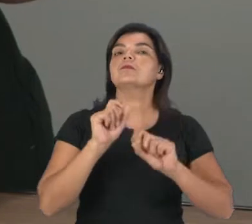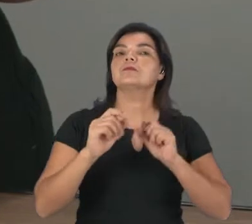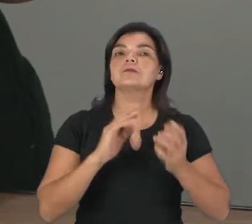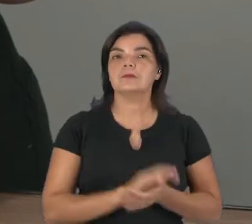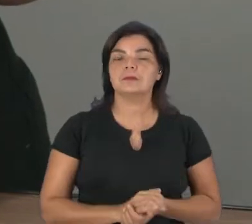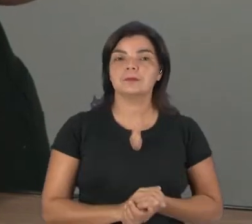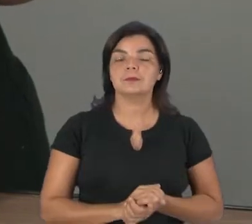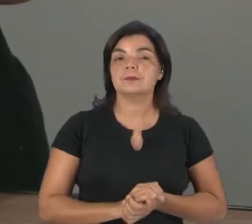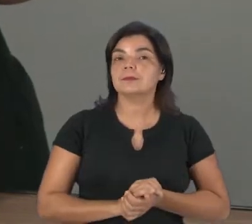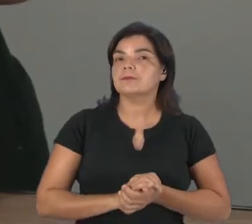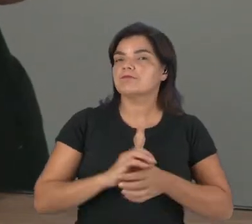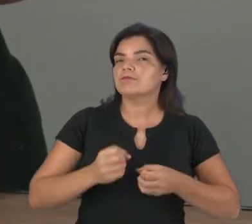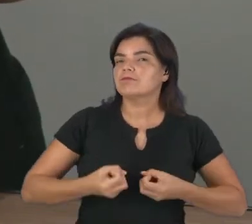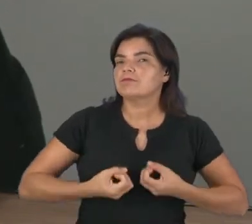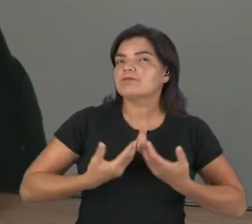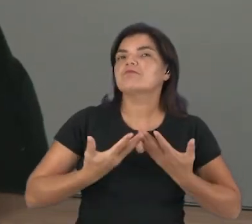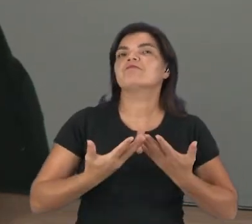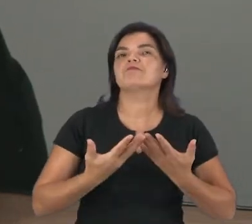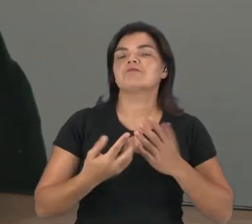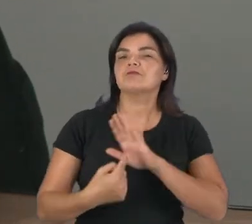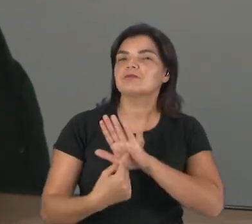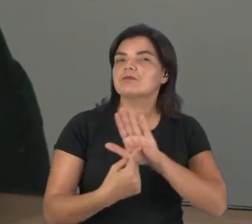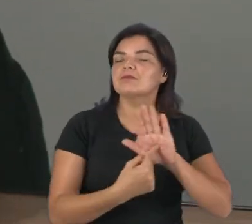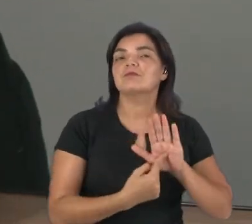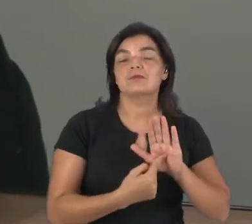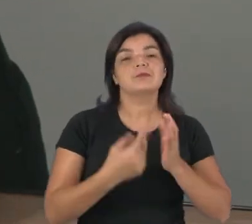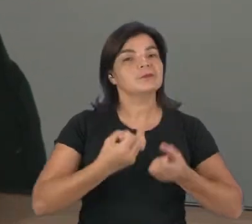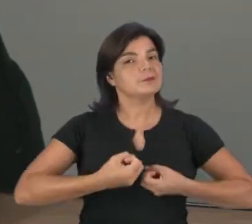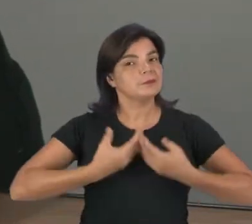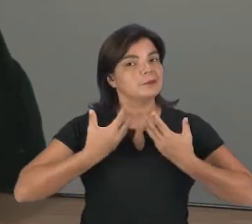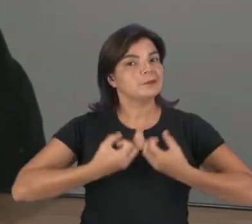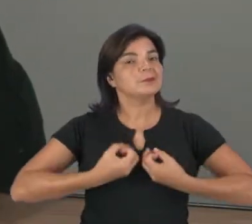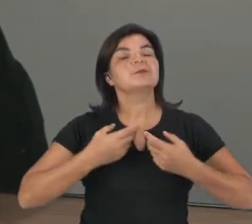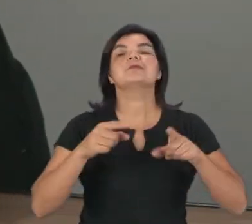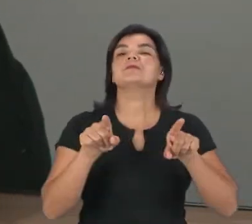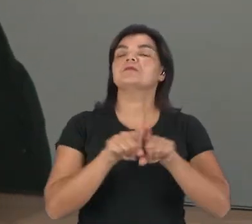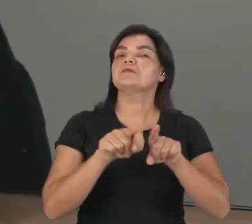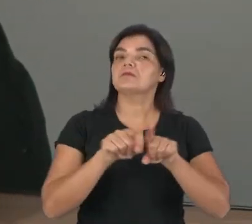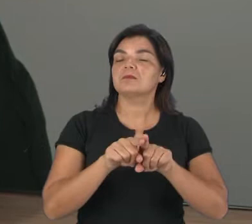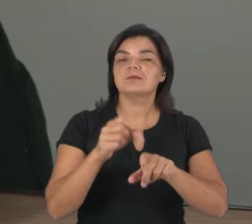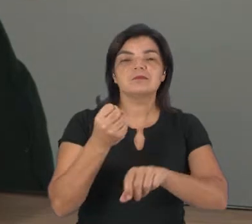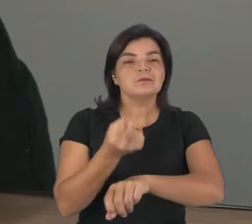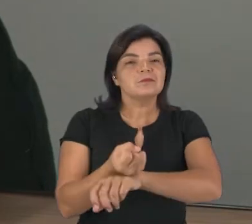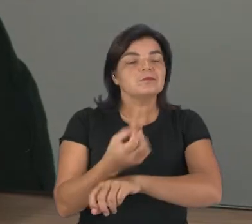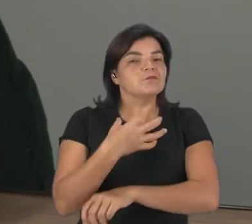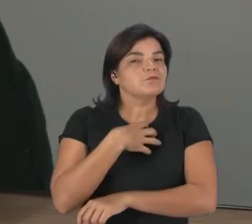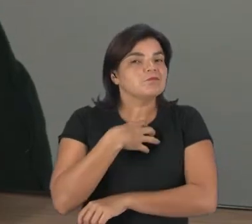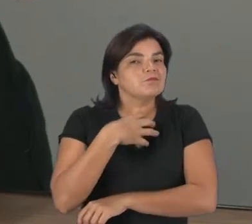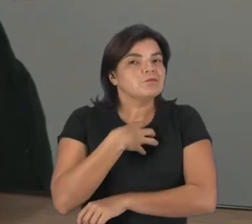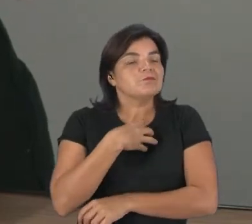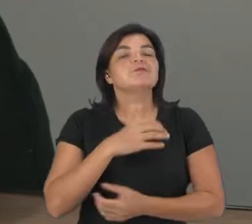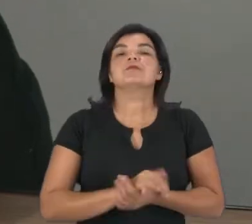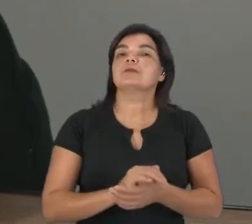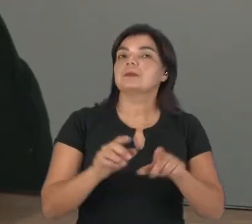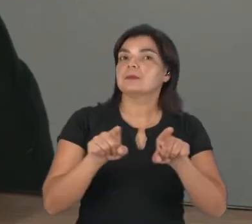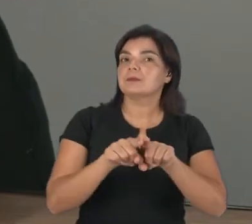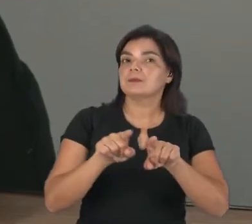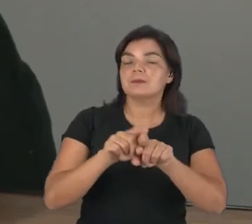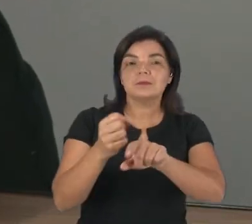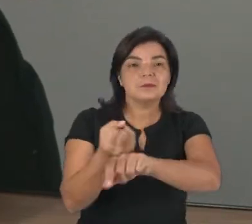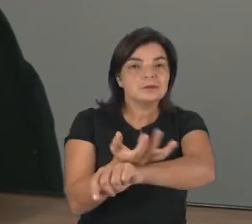de expressar. Isso mesmo. O poema, ele expressa sentimentos, ele também expressa